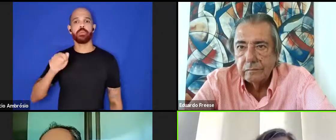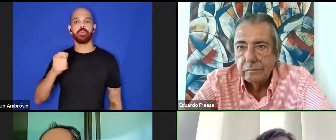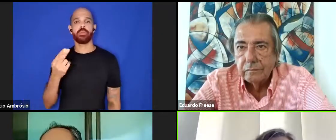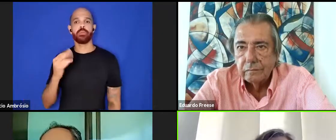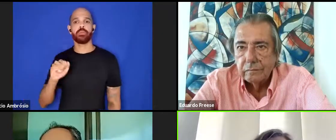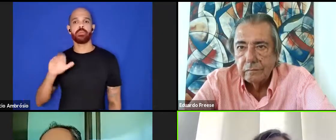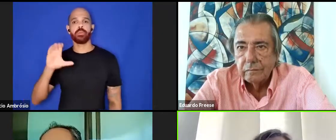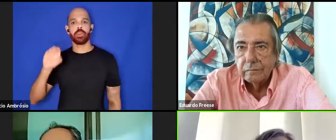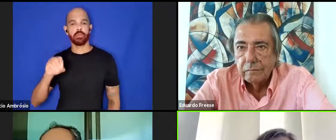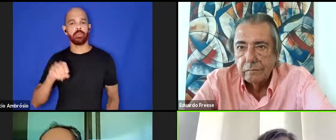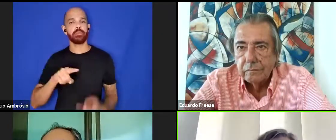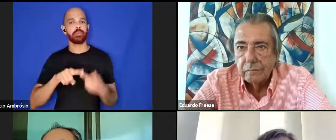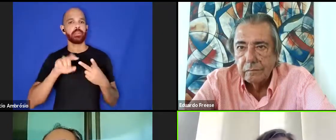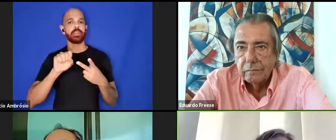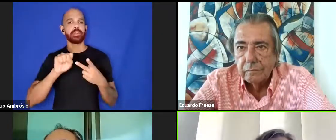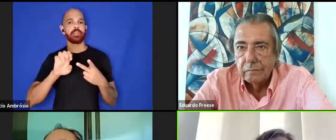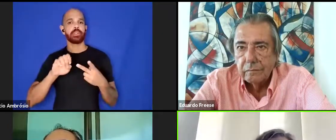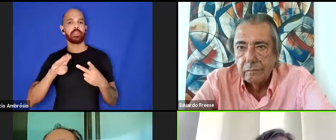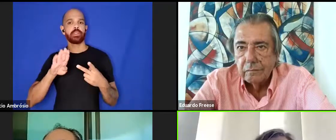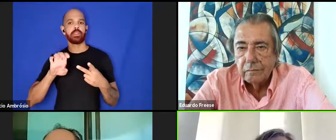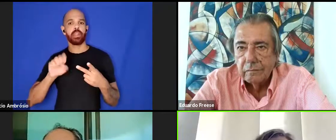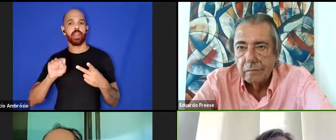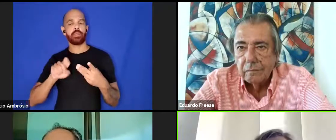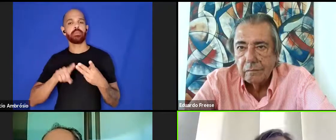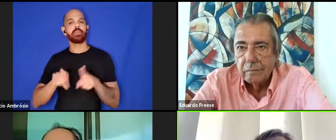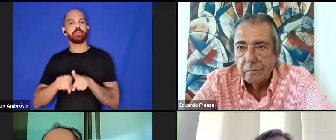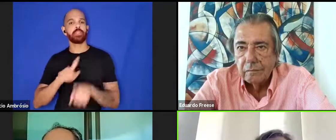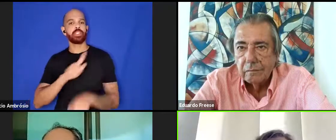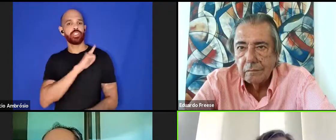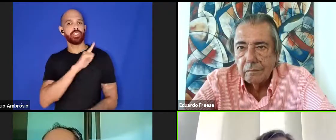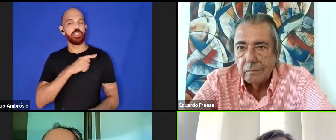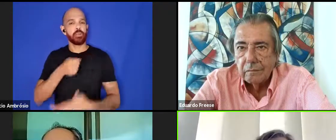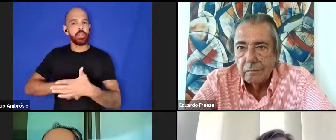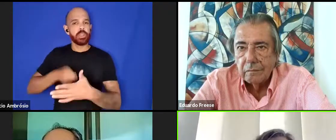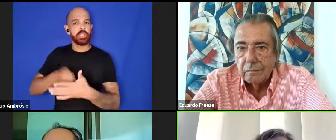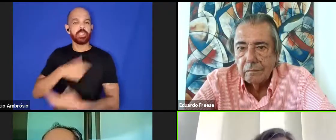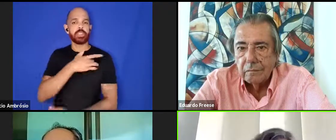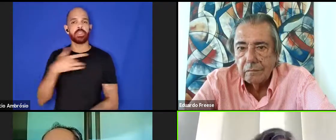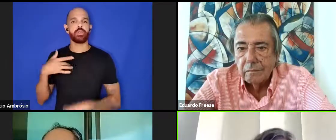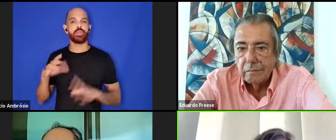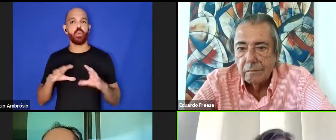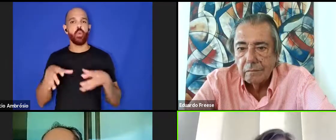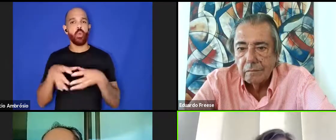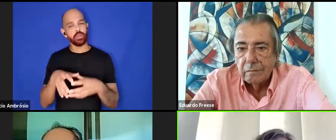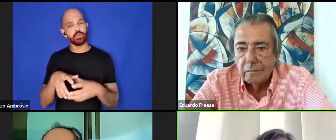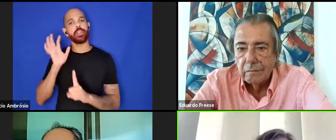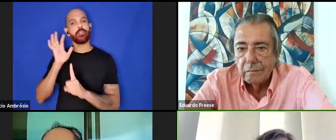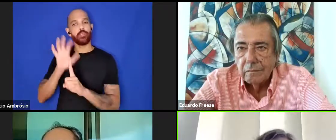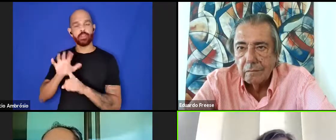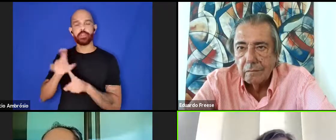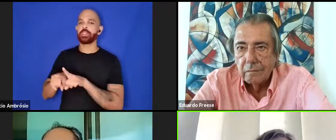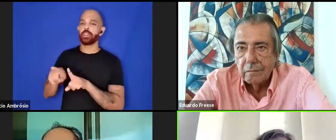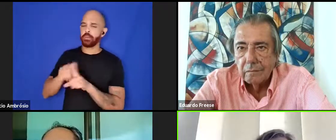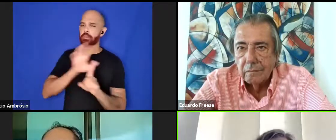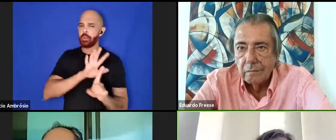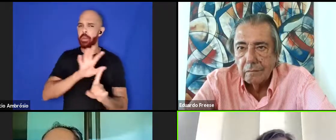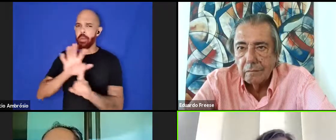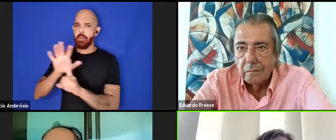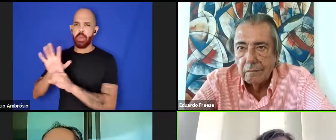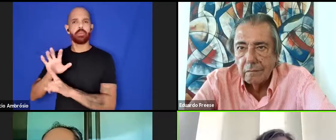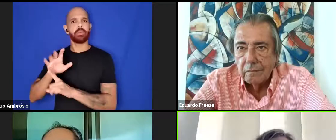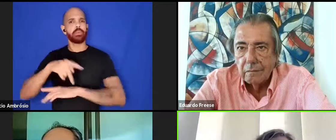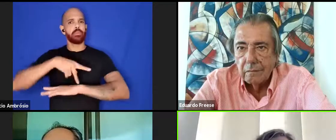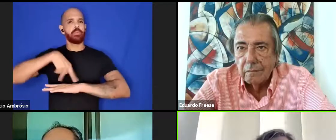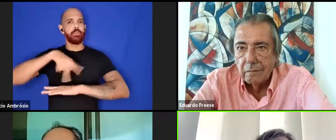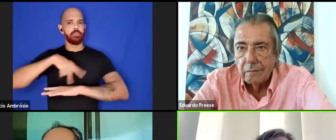no SEBS, e na gestão e na militância do campo da saúde coletiva, influenciada e influenciando todo o país.